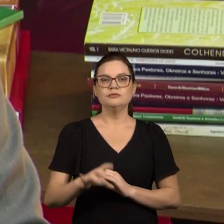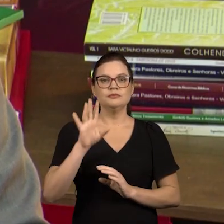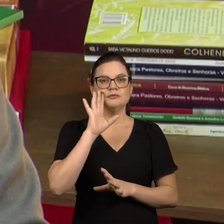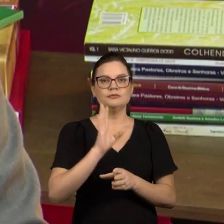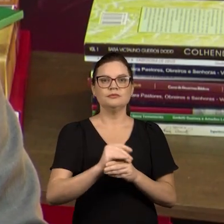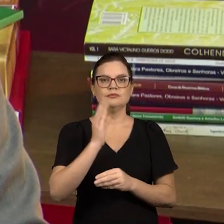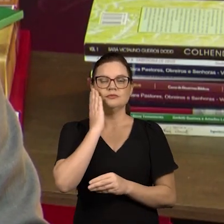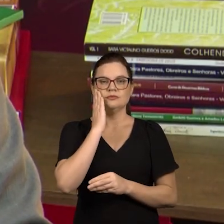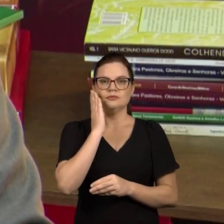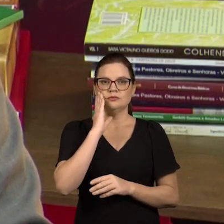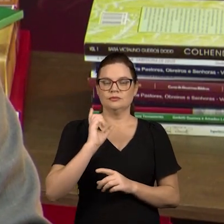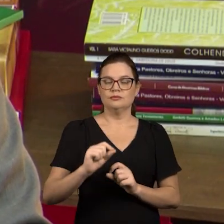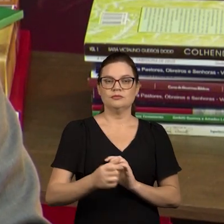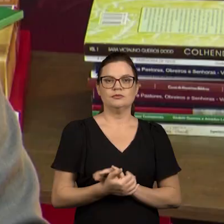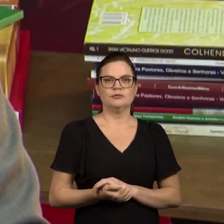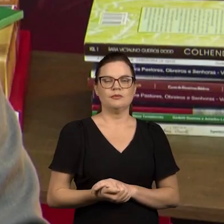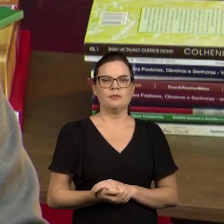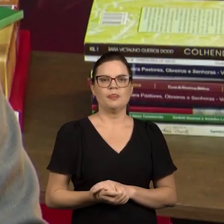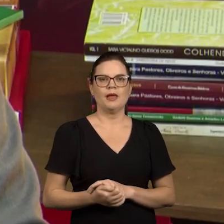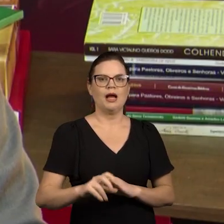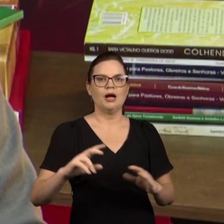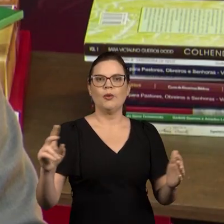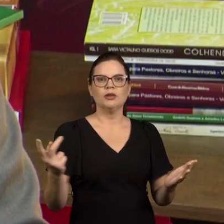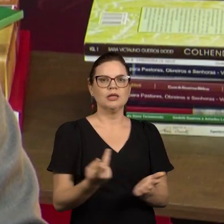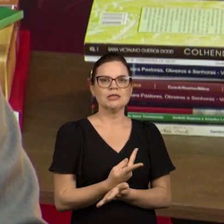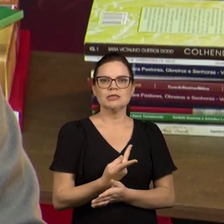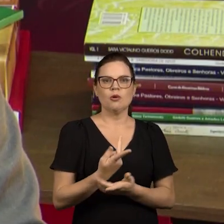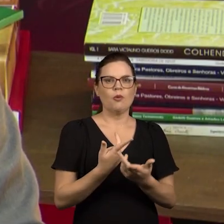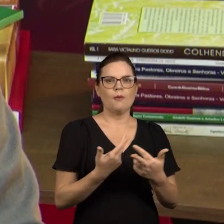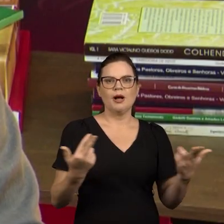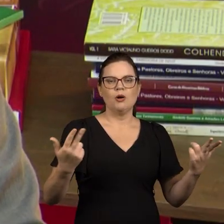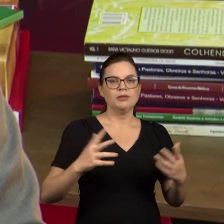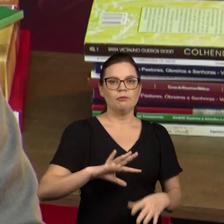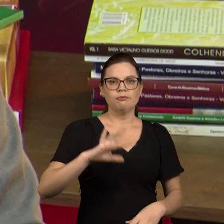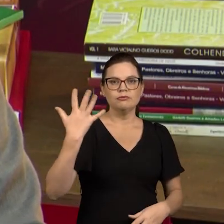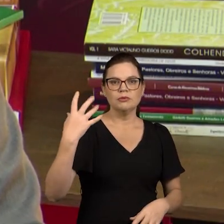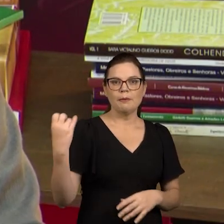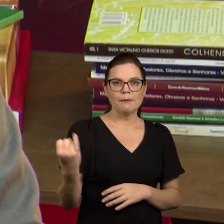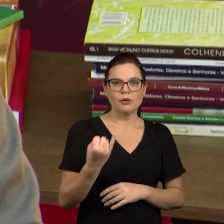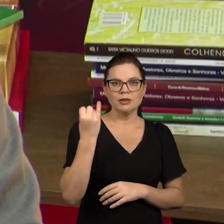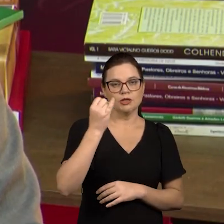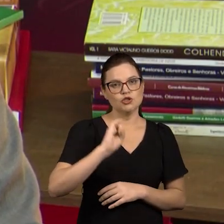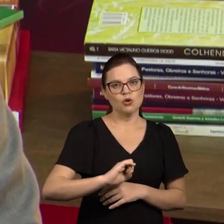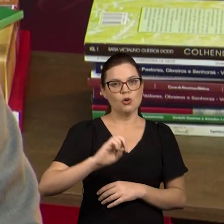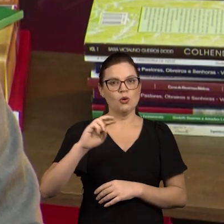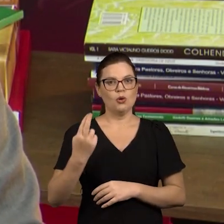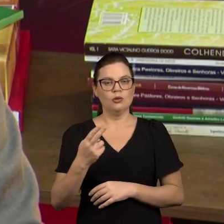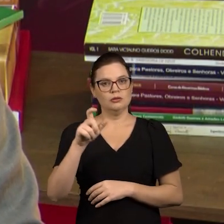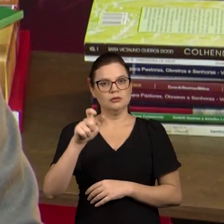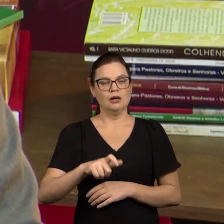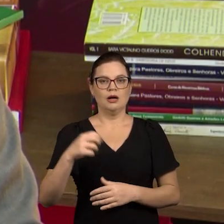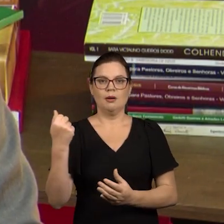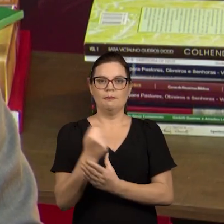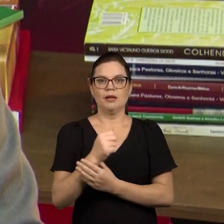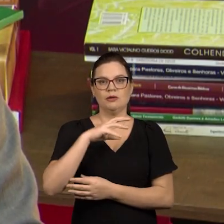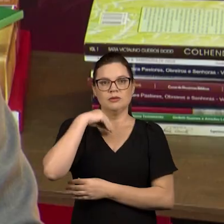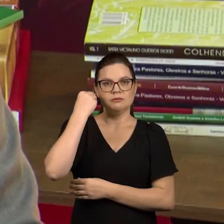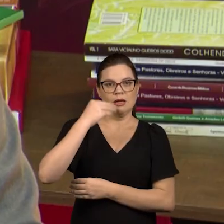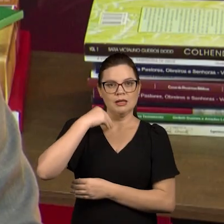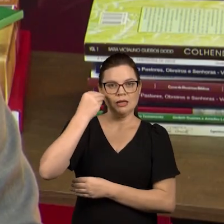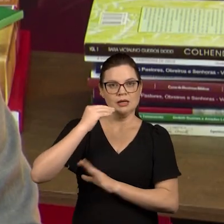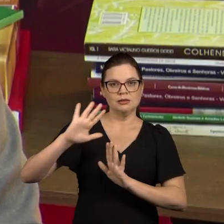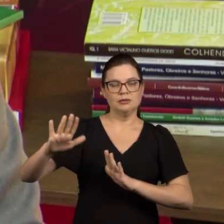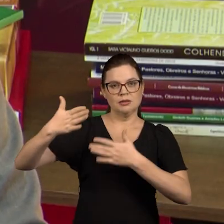sempre após um fato importante ou uma experiência desse homem